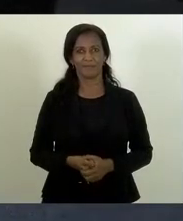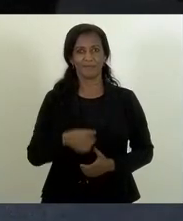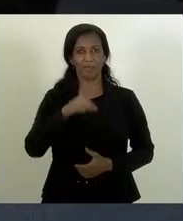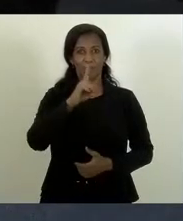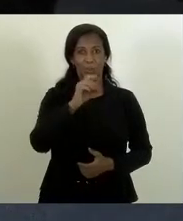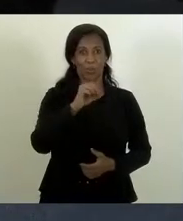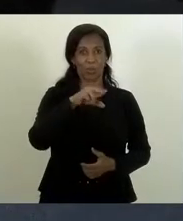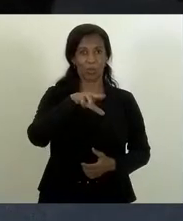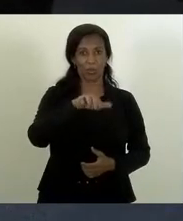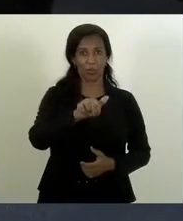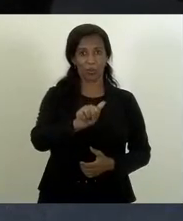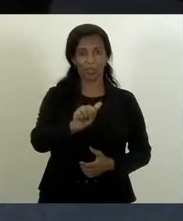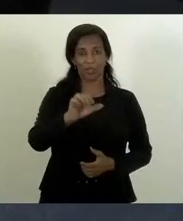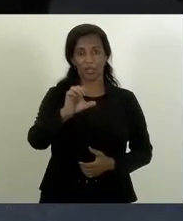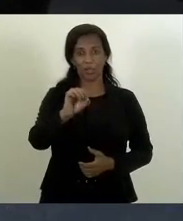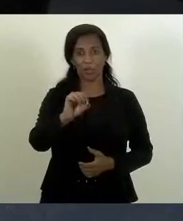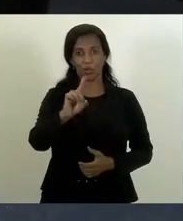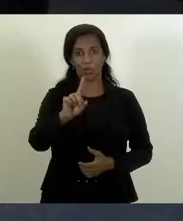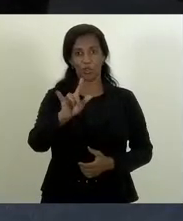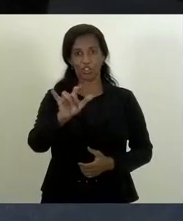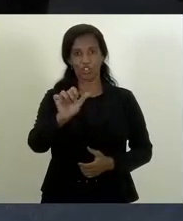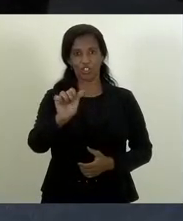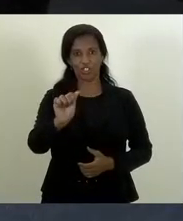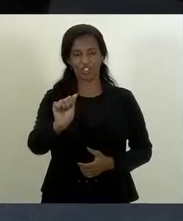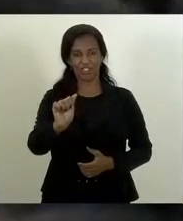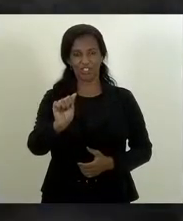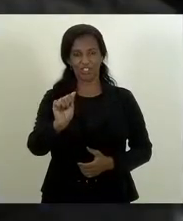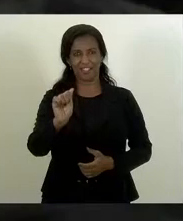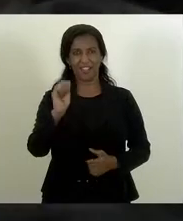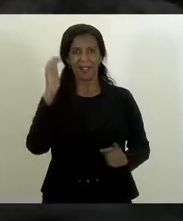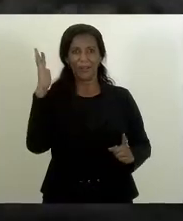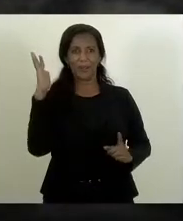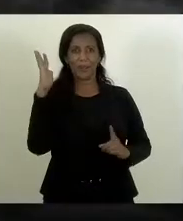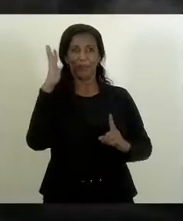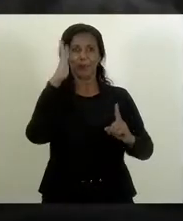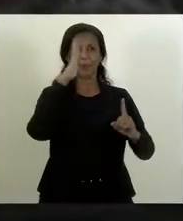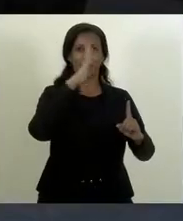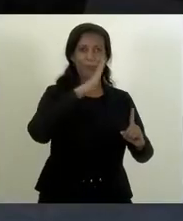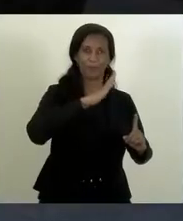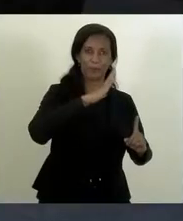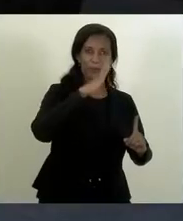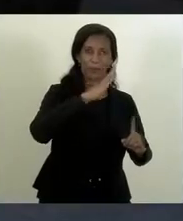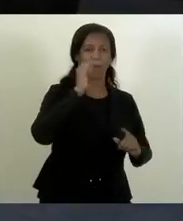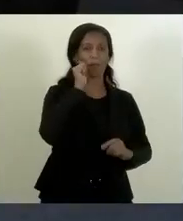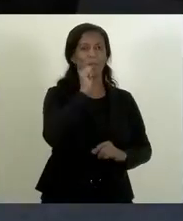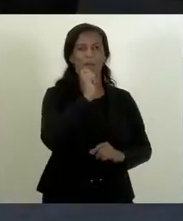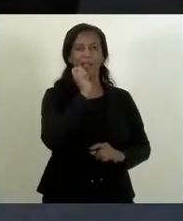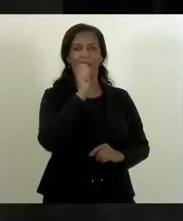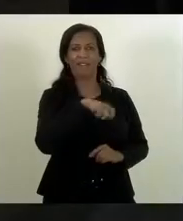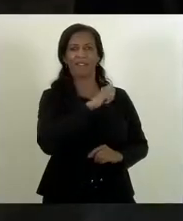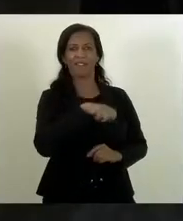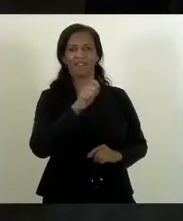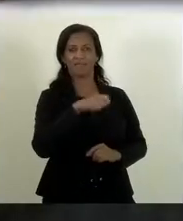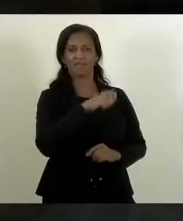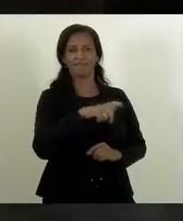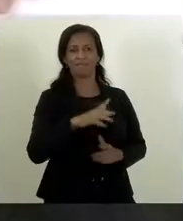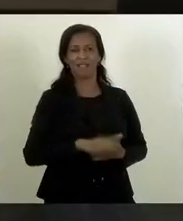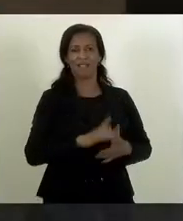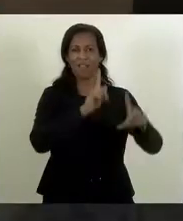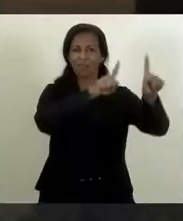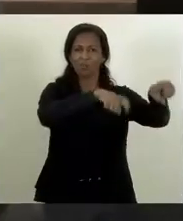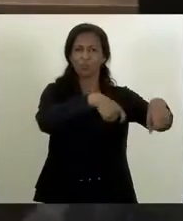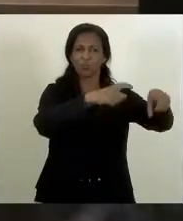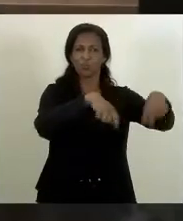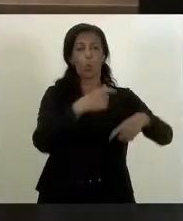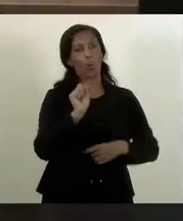Dona Odília, a rezadeira mais antiga do Brasil. Quer dizer, quem é do interior principalmente, ou quem é